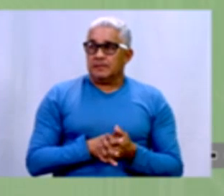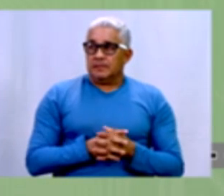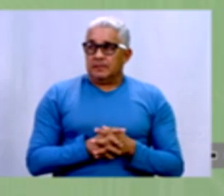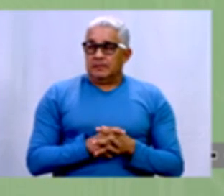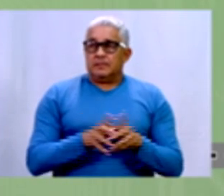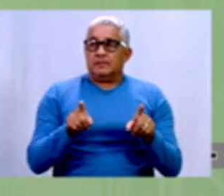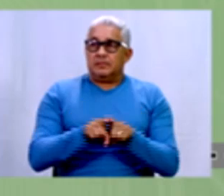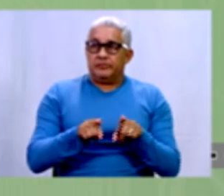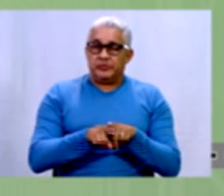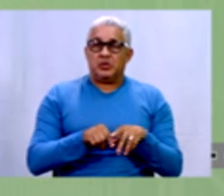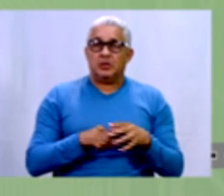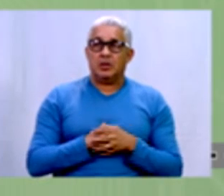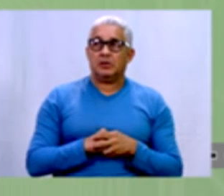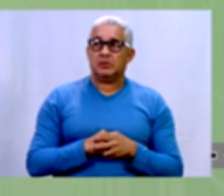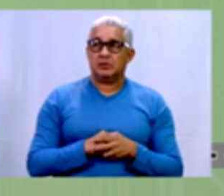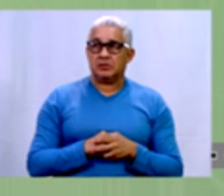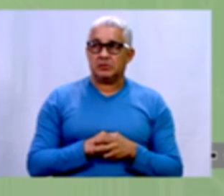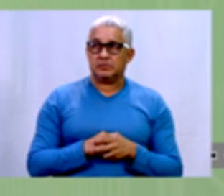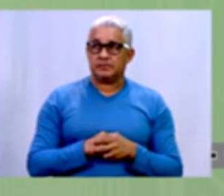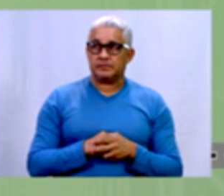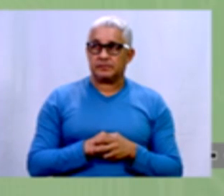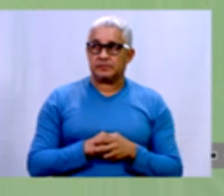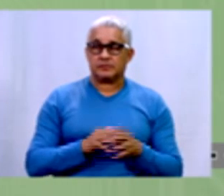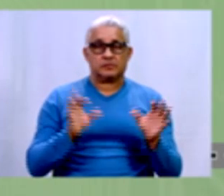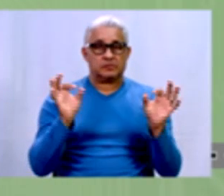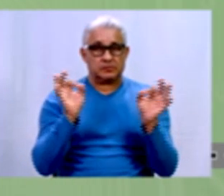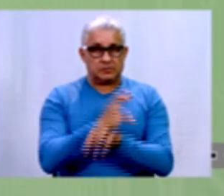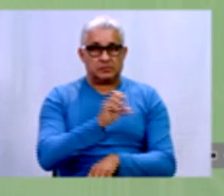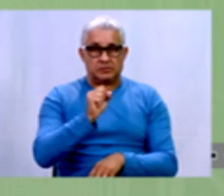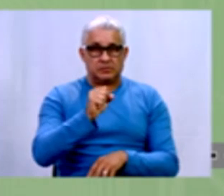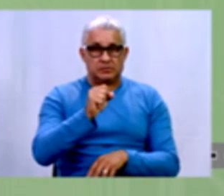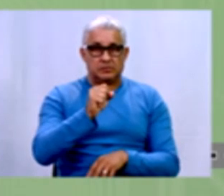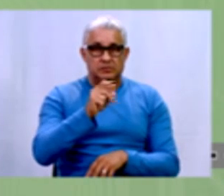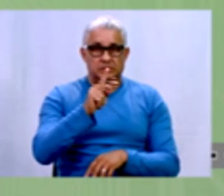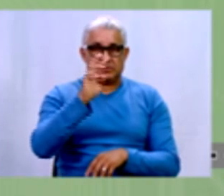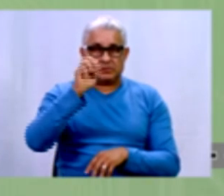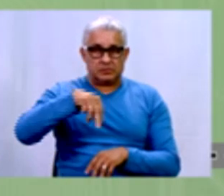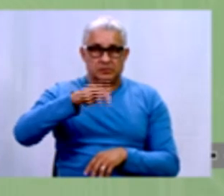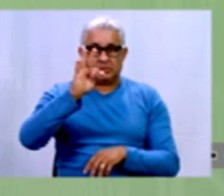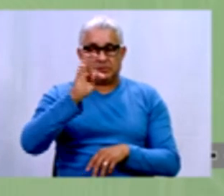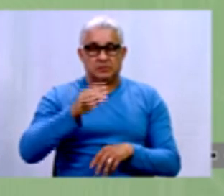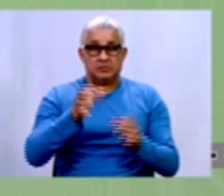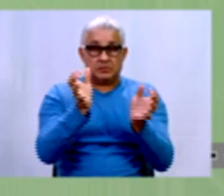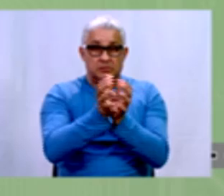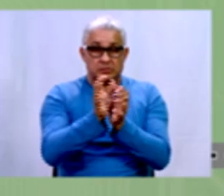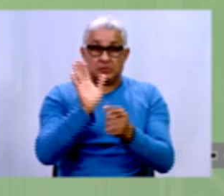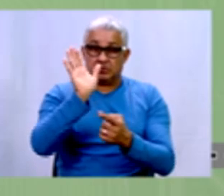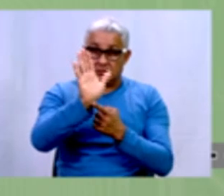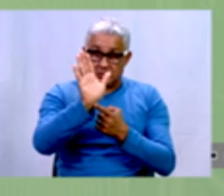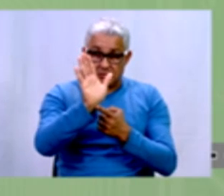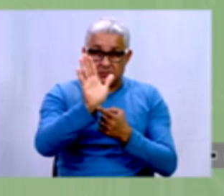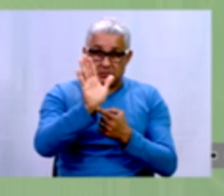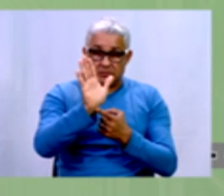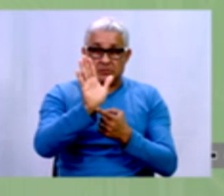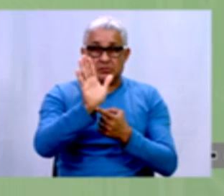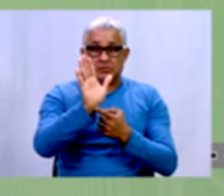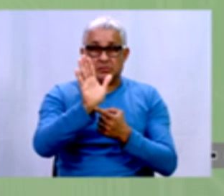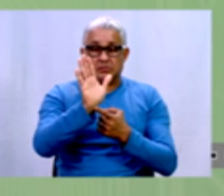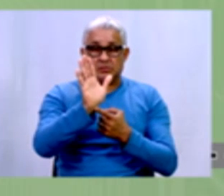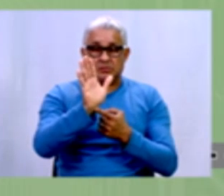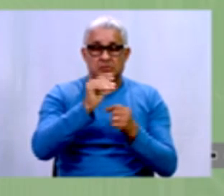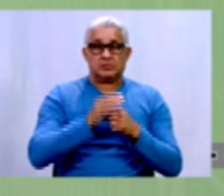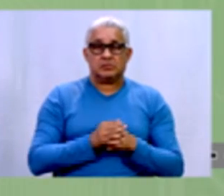E aí, no fechado o sprint, assim que é encerrado, a equipe apresenta os resultados obtidos durante o